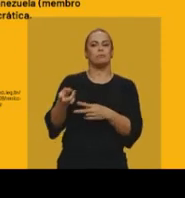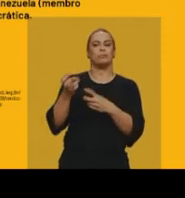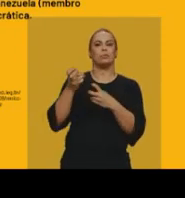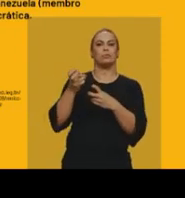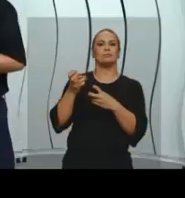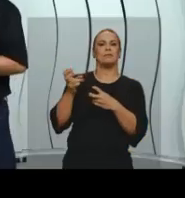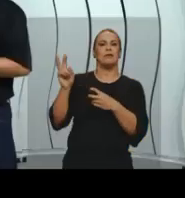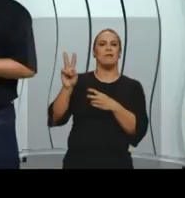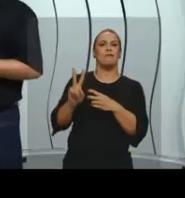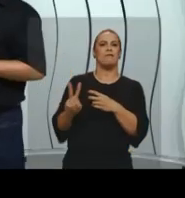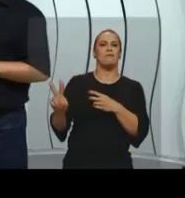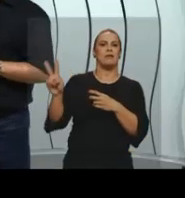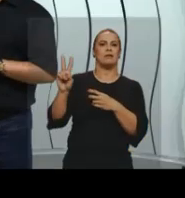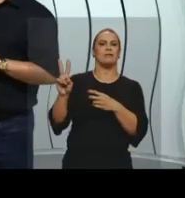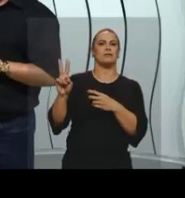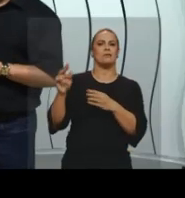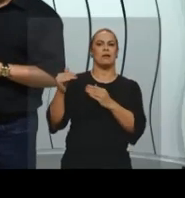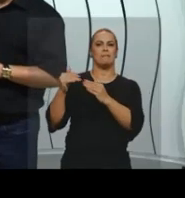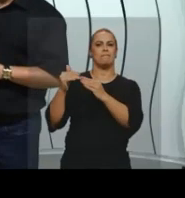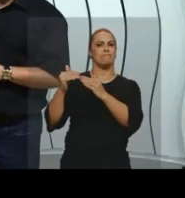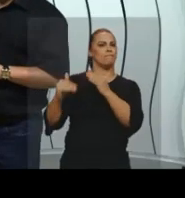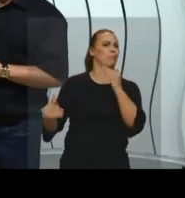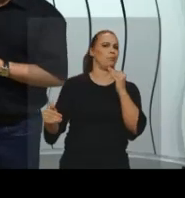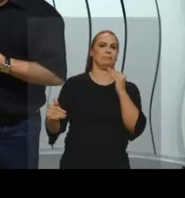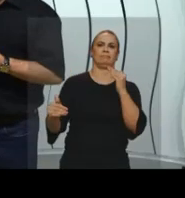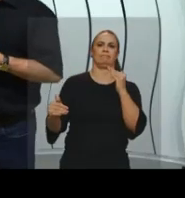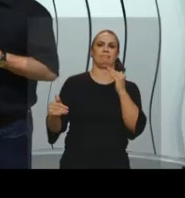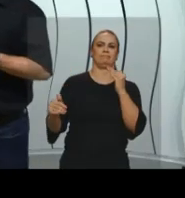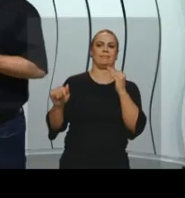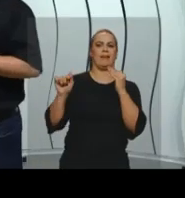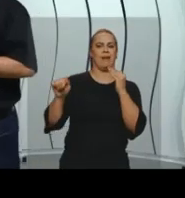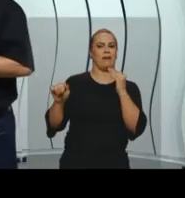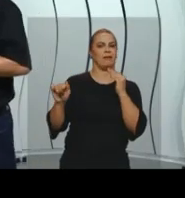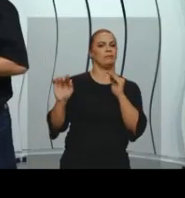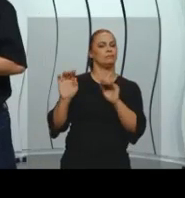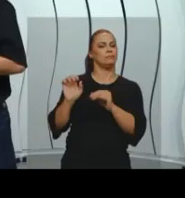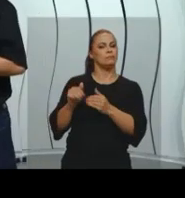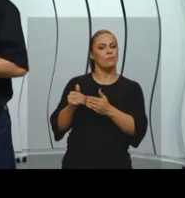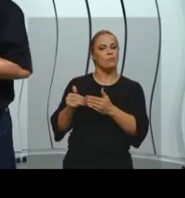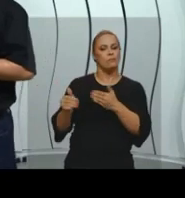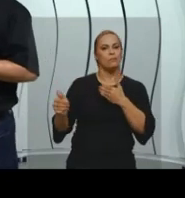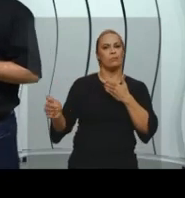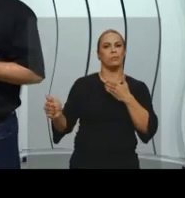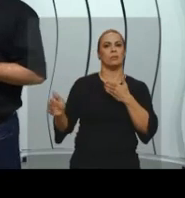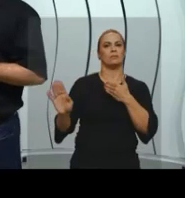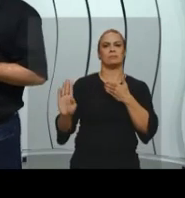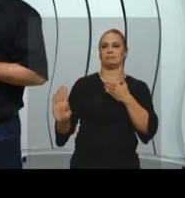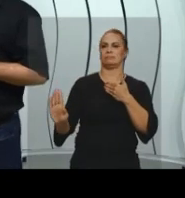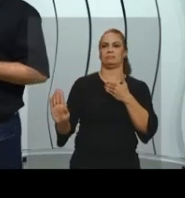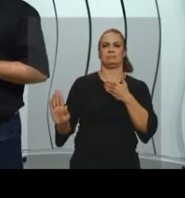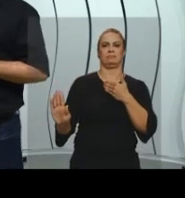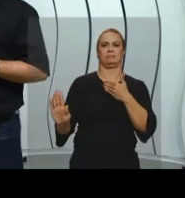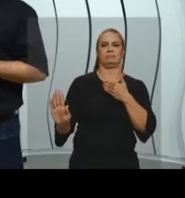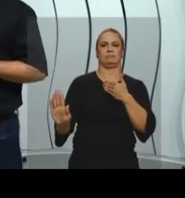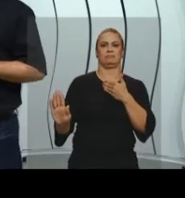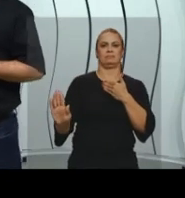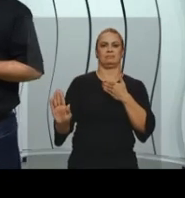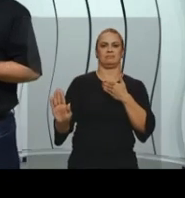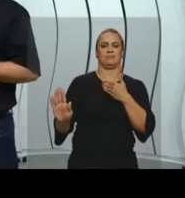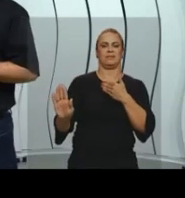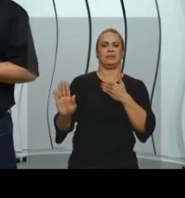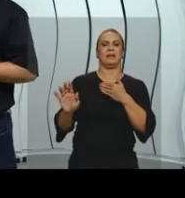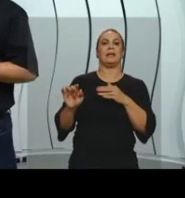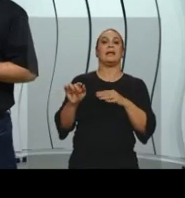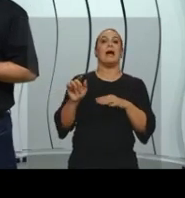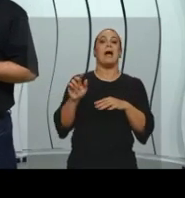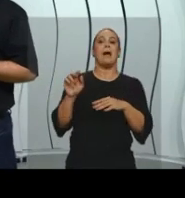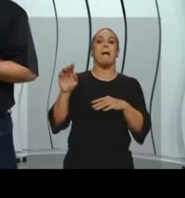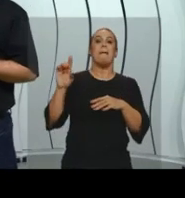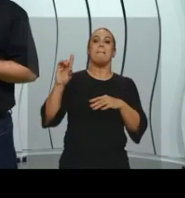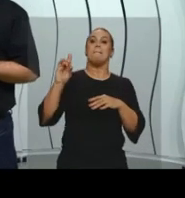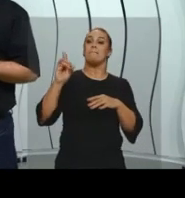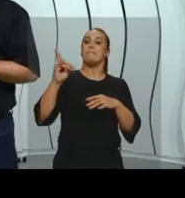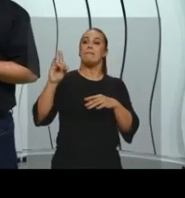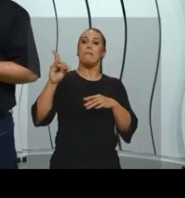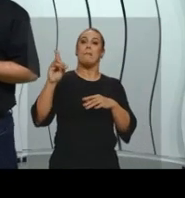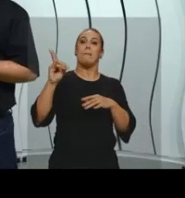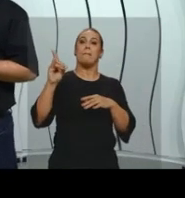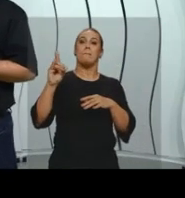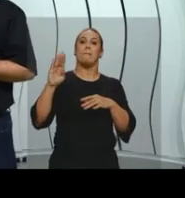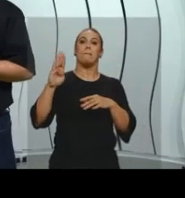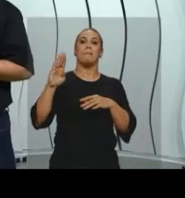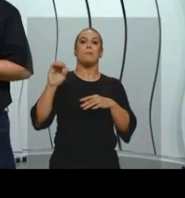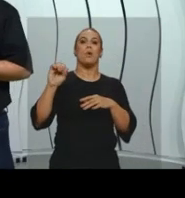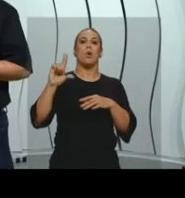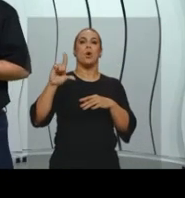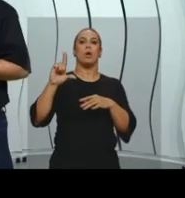a Venezuela, ela se encontra suspensa. E a Bolívia, ela está em processo de adesão. Todos os demais